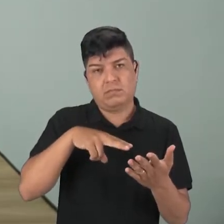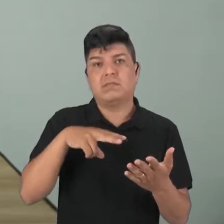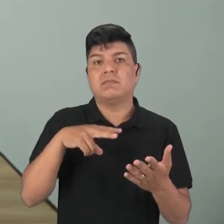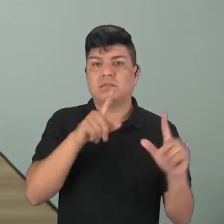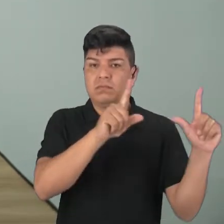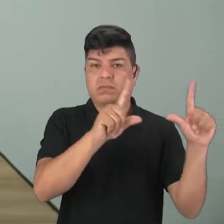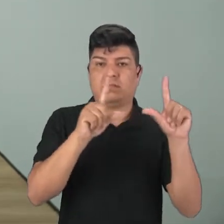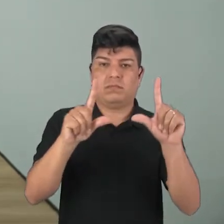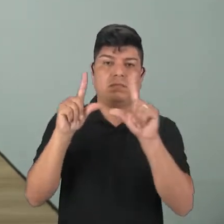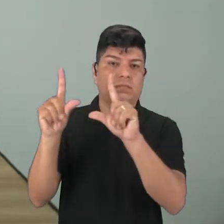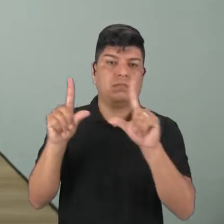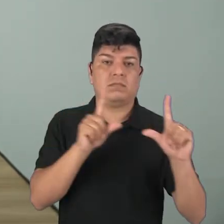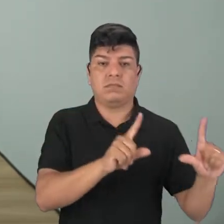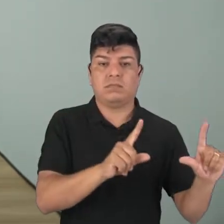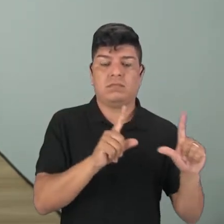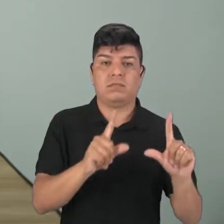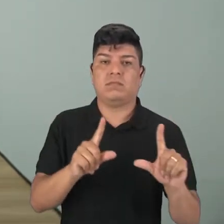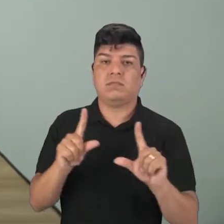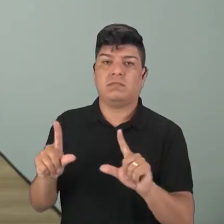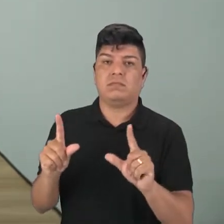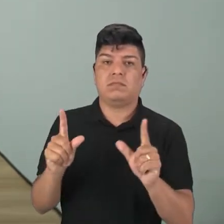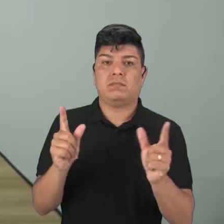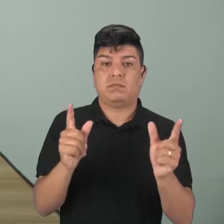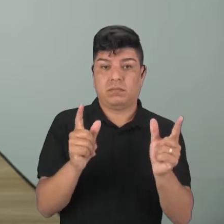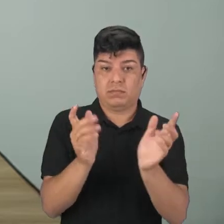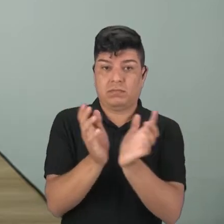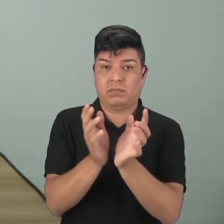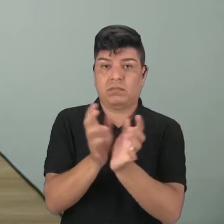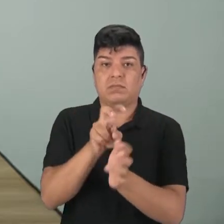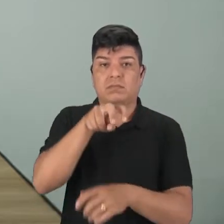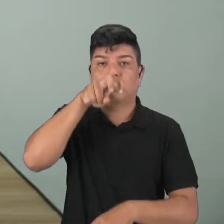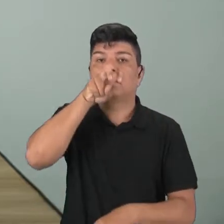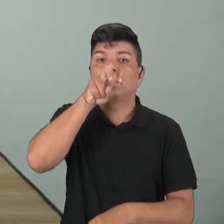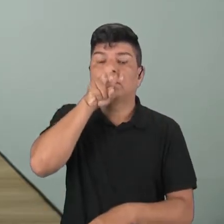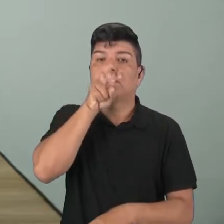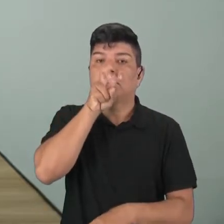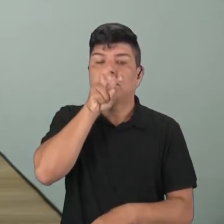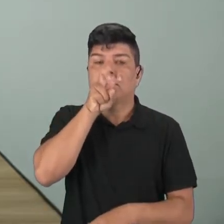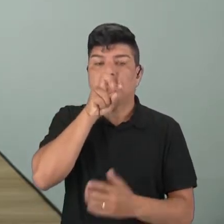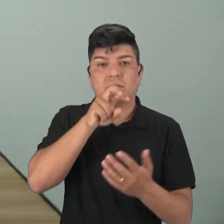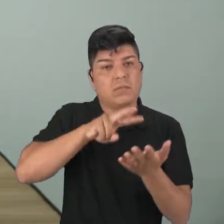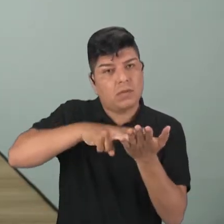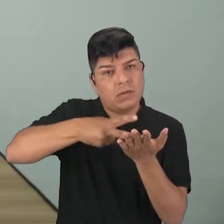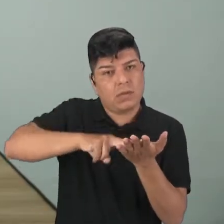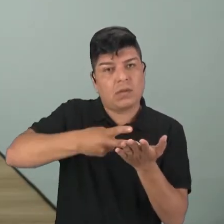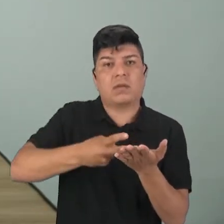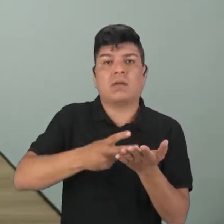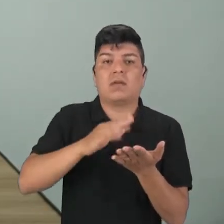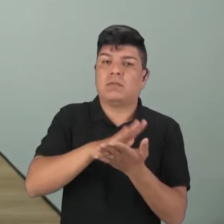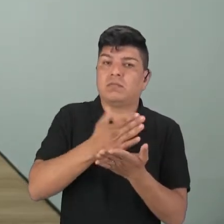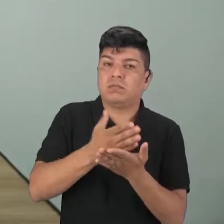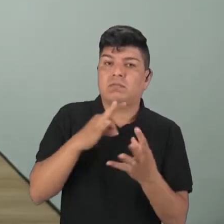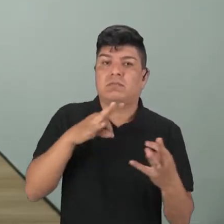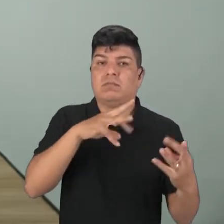quadrinho, Da Turma da Mônica, vocês lembram? Nós fizemos algumas interpretações